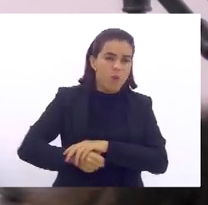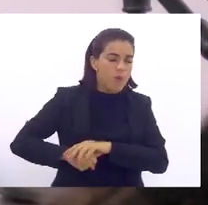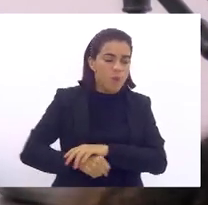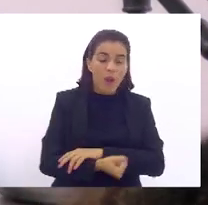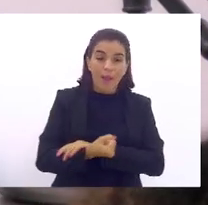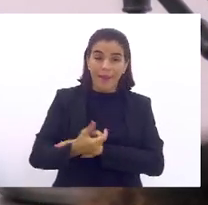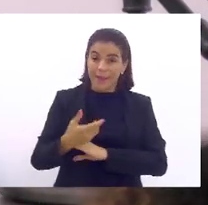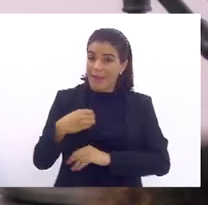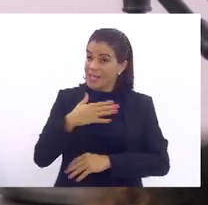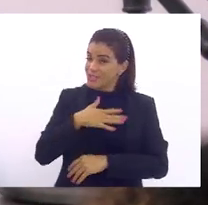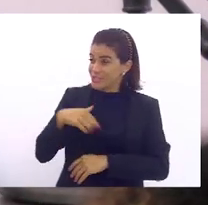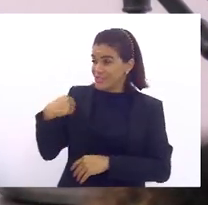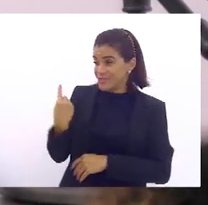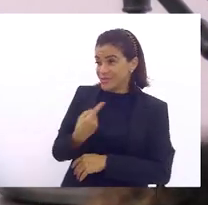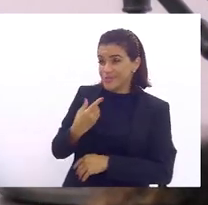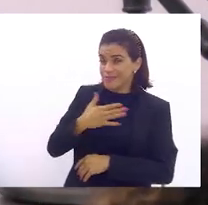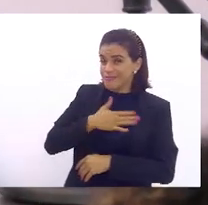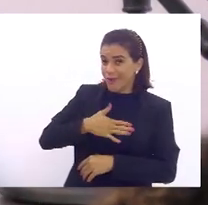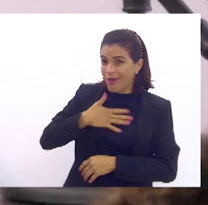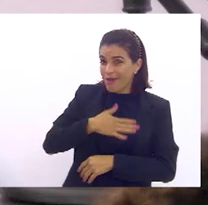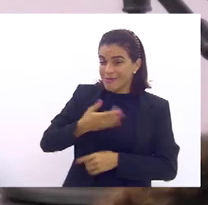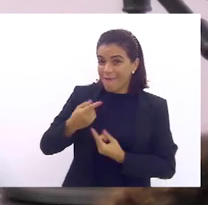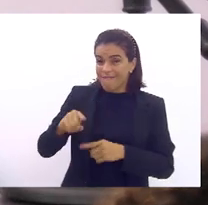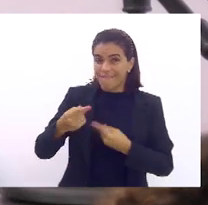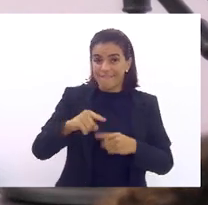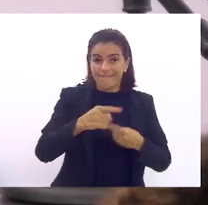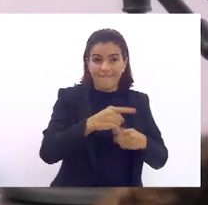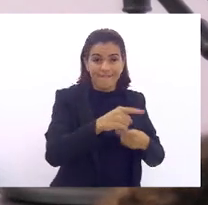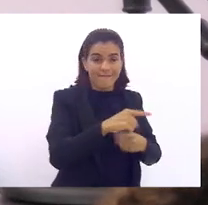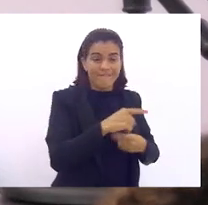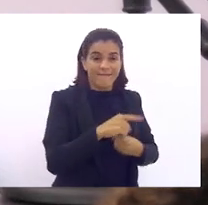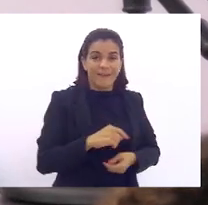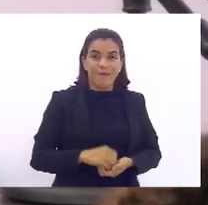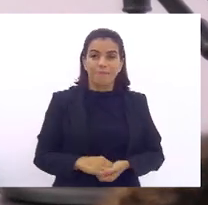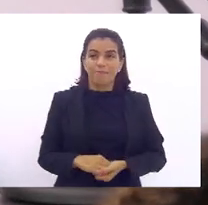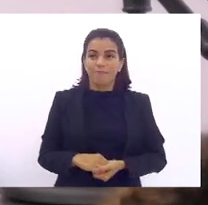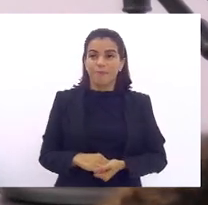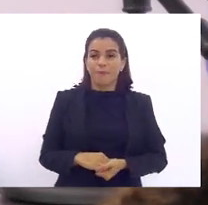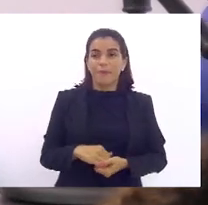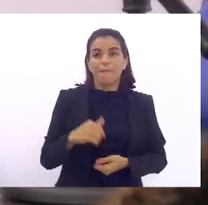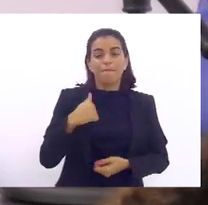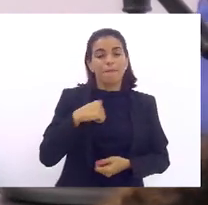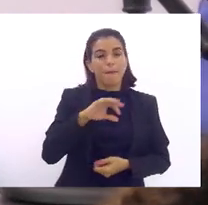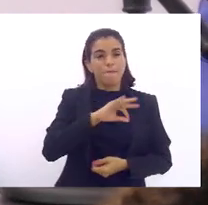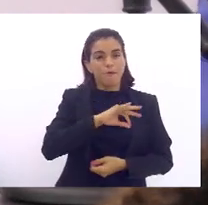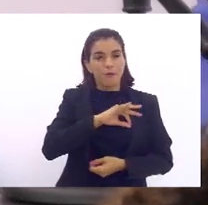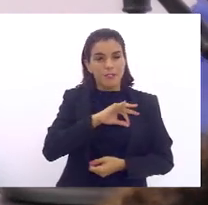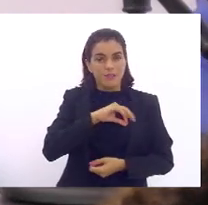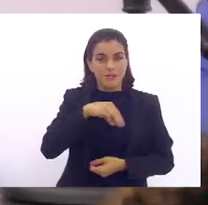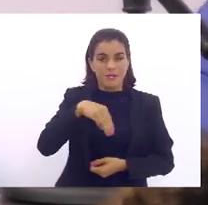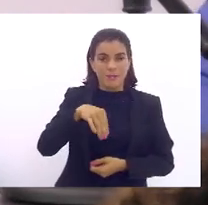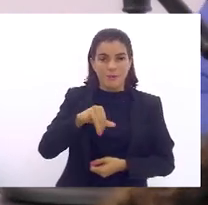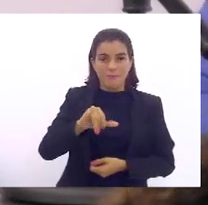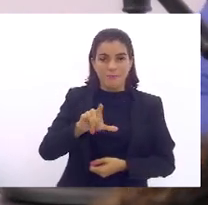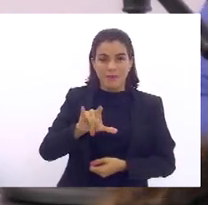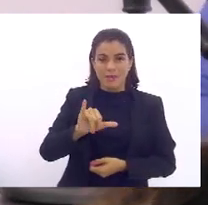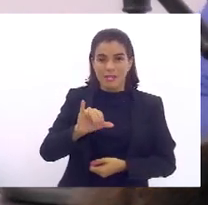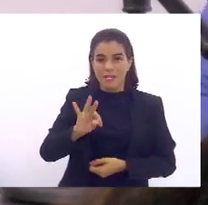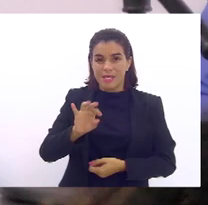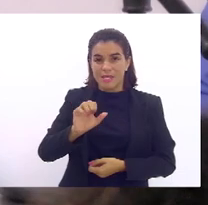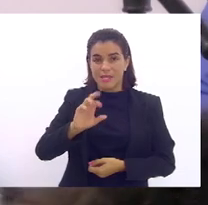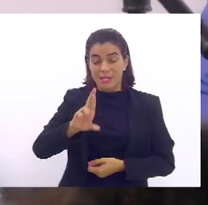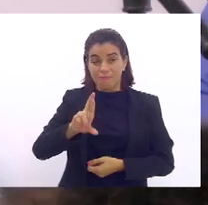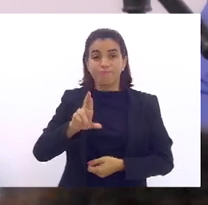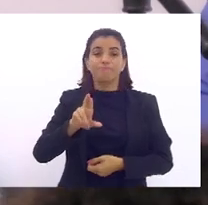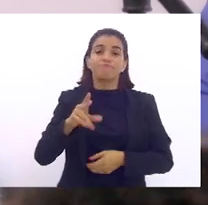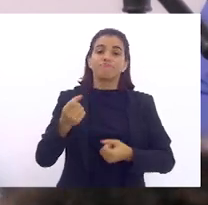provocar né deputada Renata eh a gente tem a gente falou aqui da Polícia Militar esse trabalho maravilhoso da